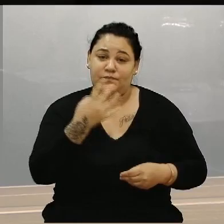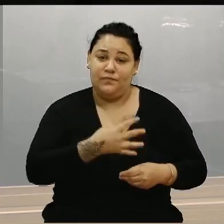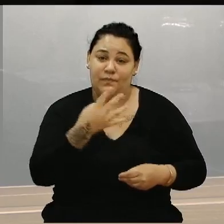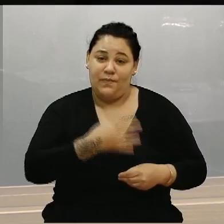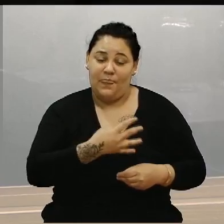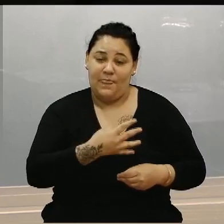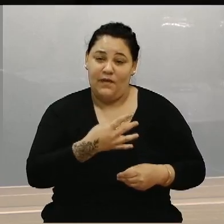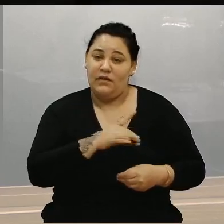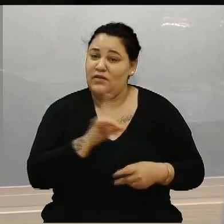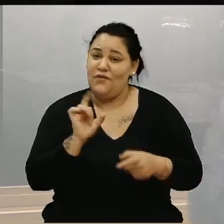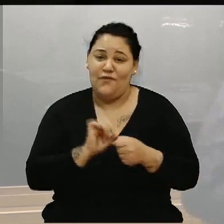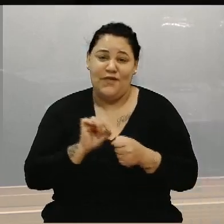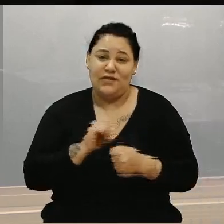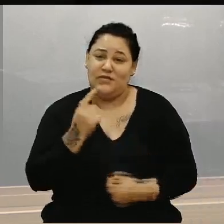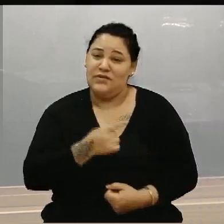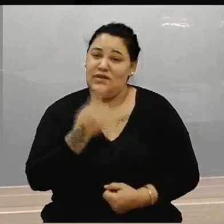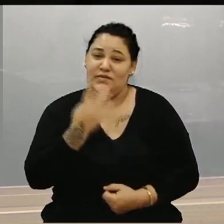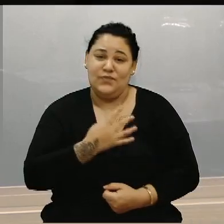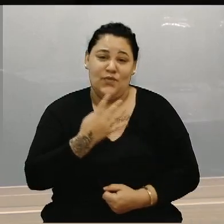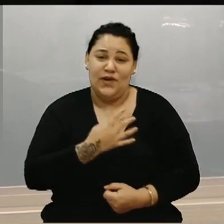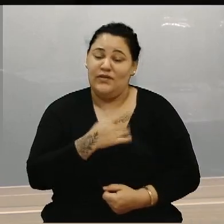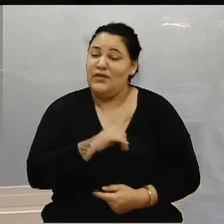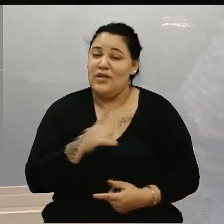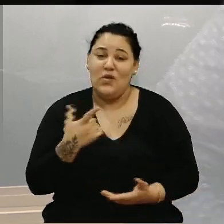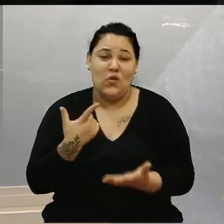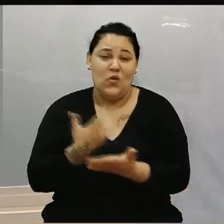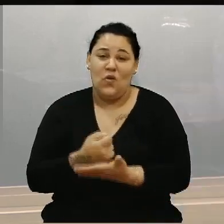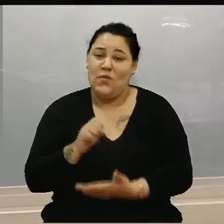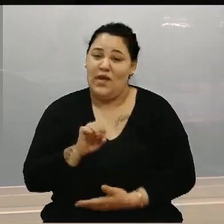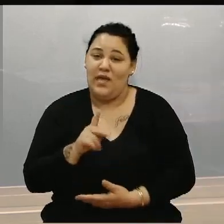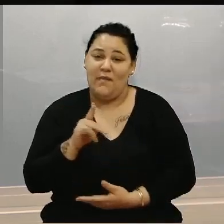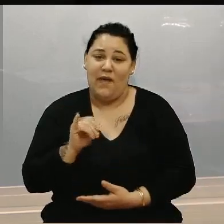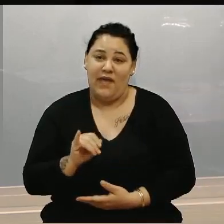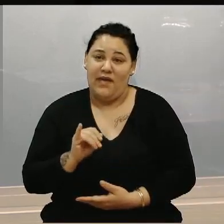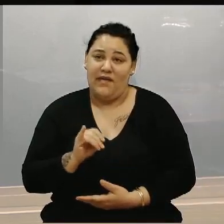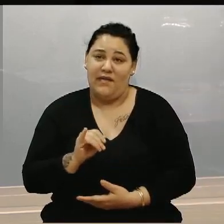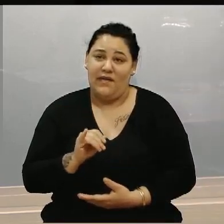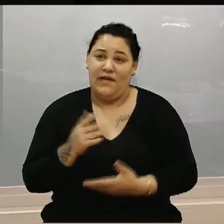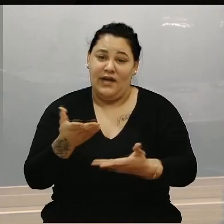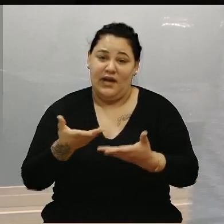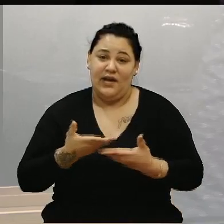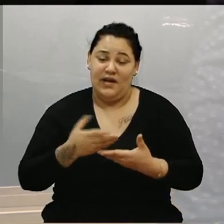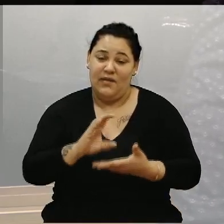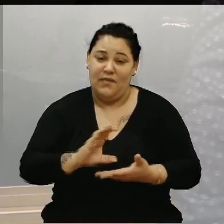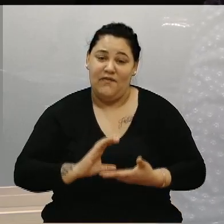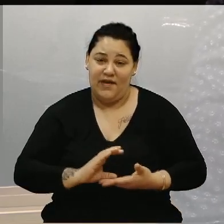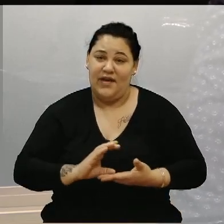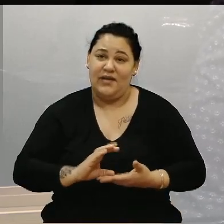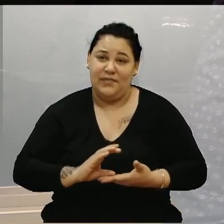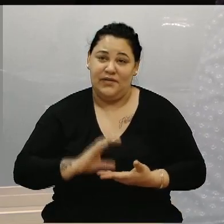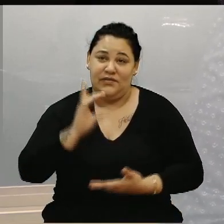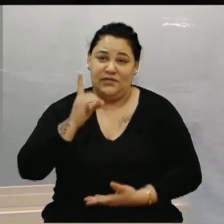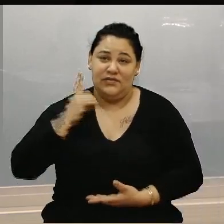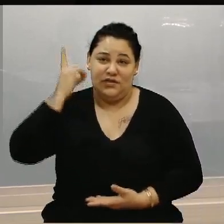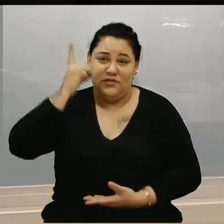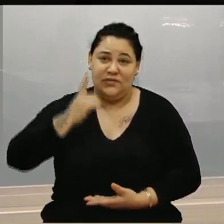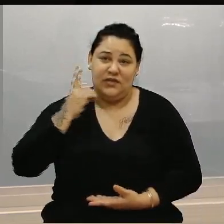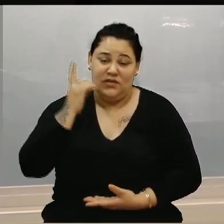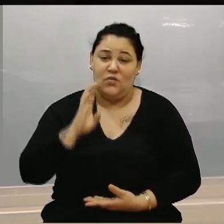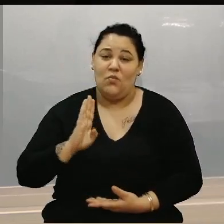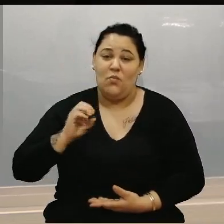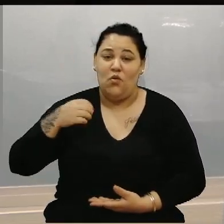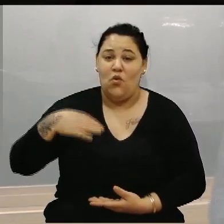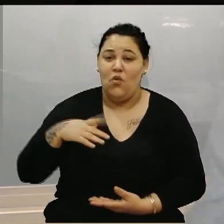Não faz o 14º, não compra a EPI, ganhamos uma emenda parlamentar do deputado Elvino Bongás